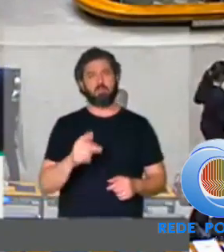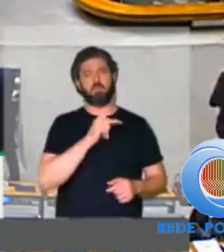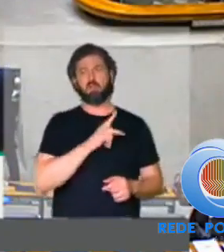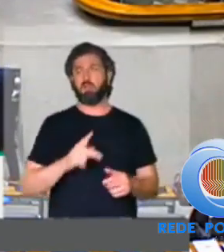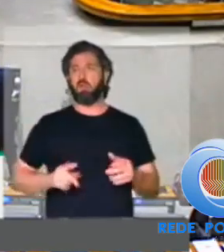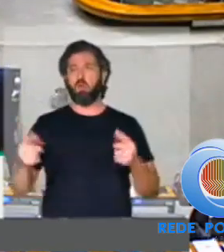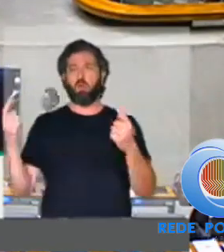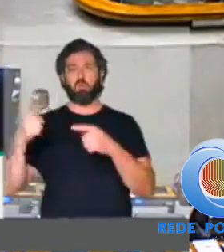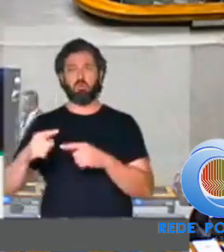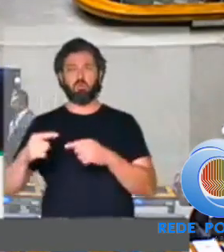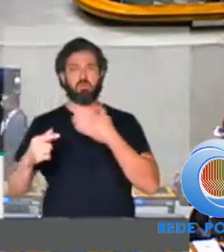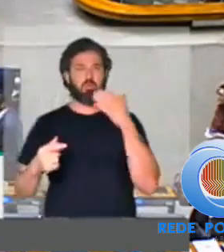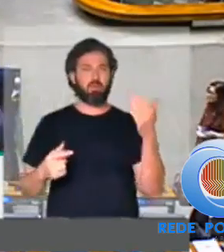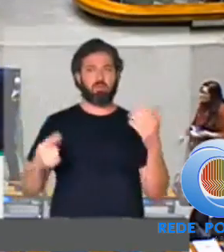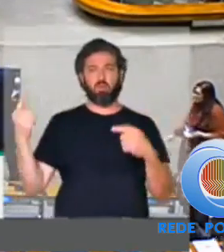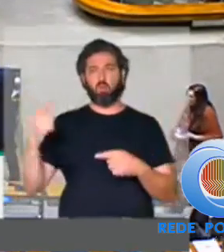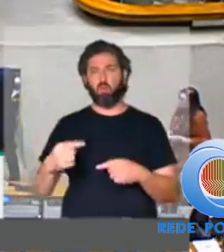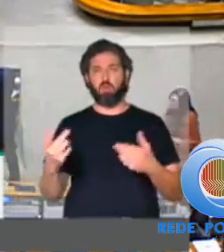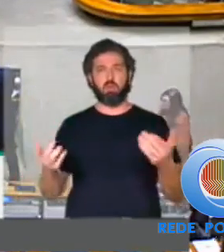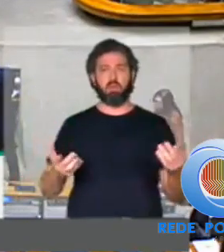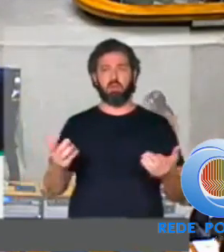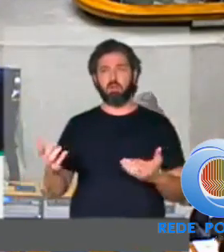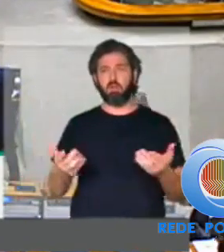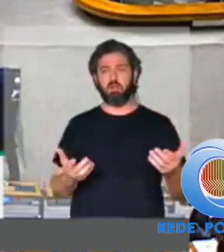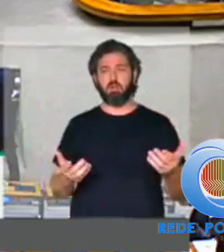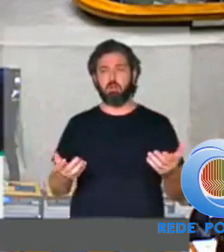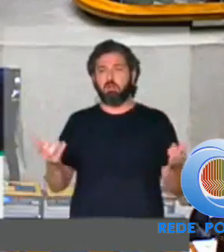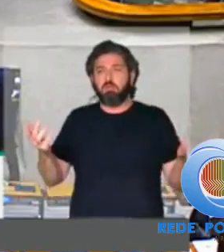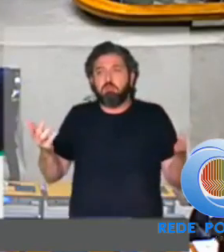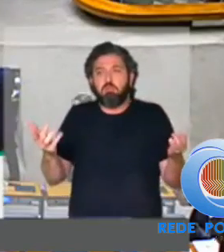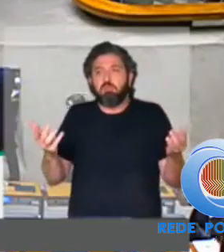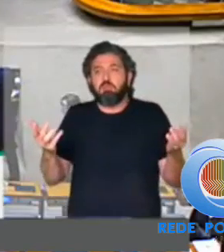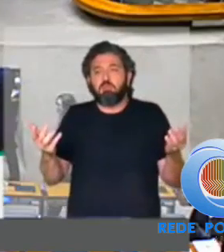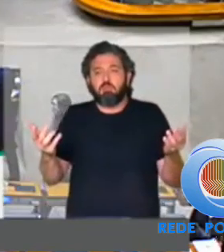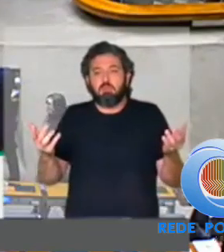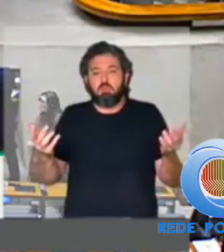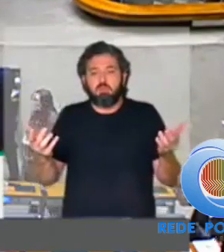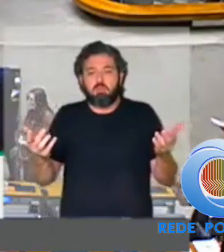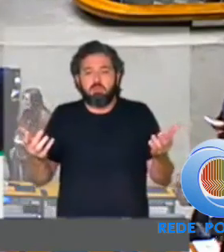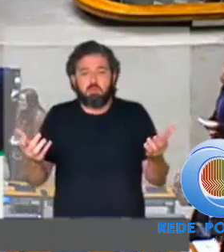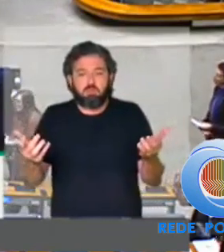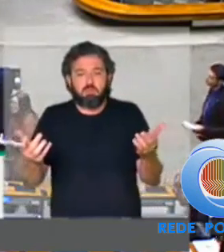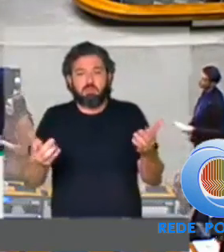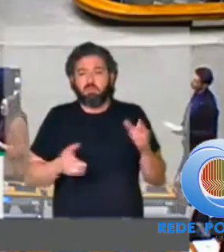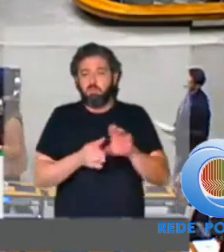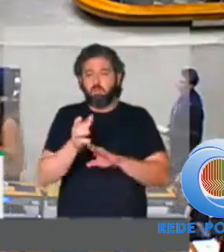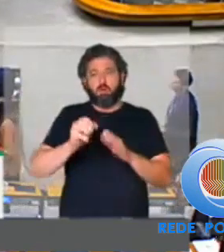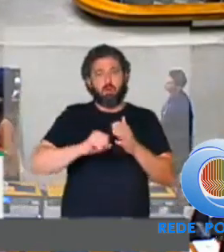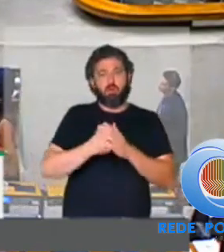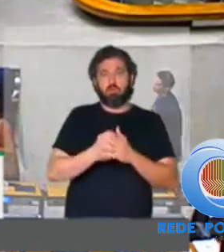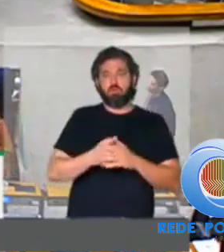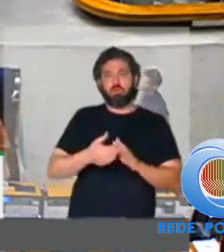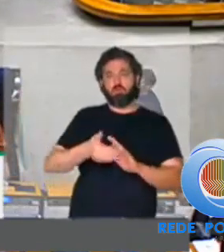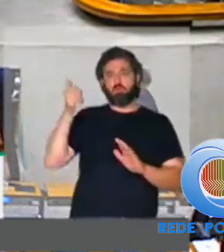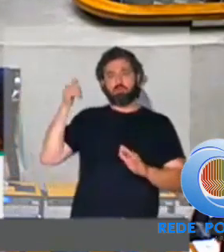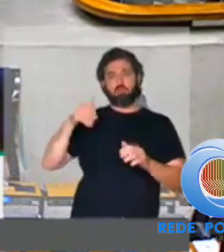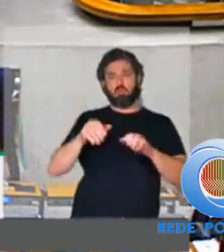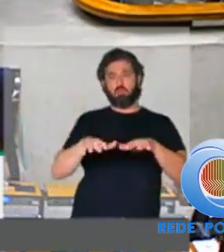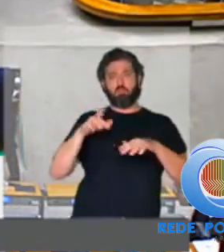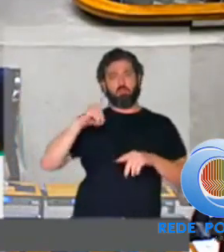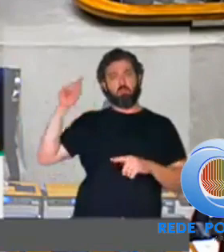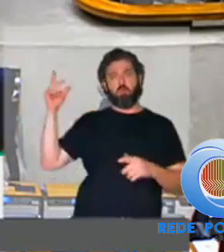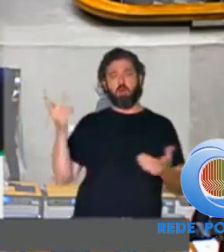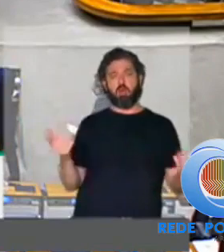de quem é contra e de quem é a favor? É uma obstrução. Se for assim, nós vamos orientar a obstrução e vamos nos retirar do